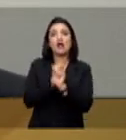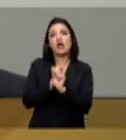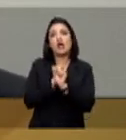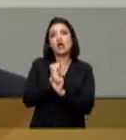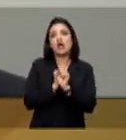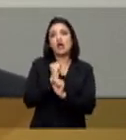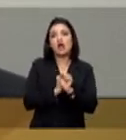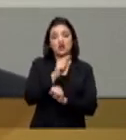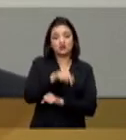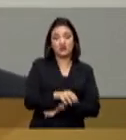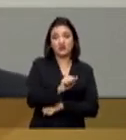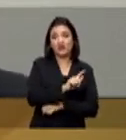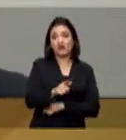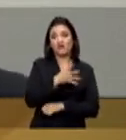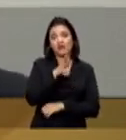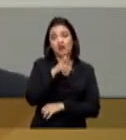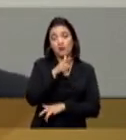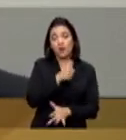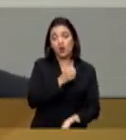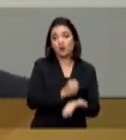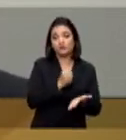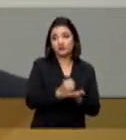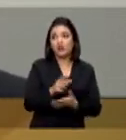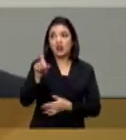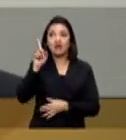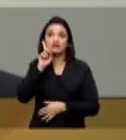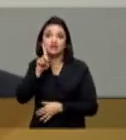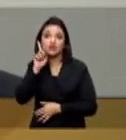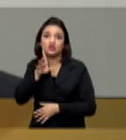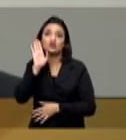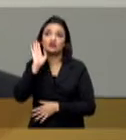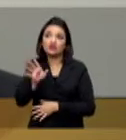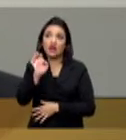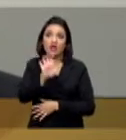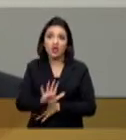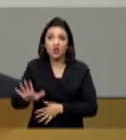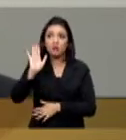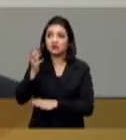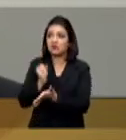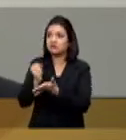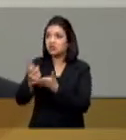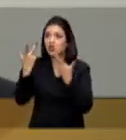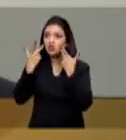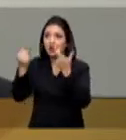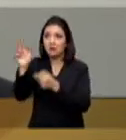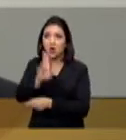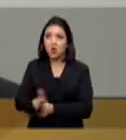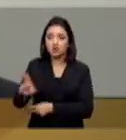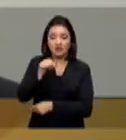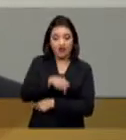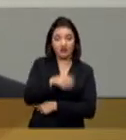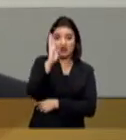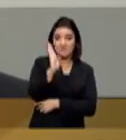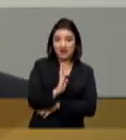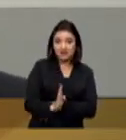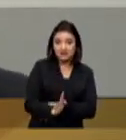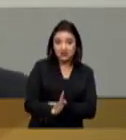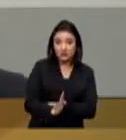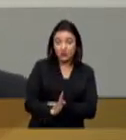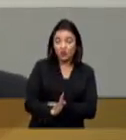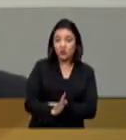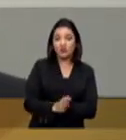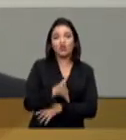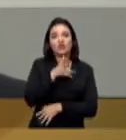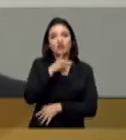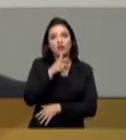quando já estava há muito tempo liberada nos Estados Unidos e nos países da Europa. Não é preciso grande esforço de análise lógica